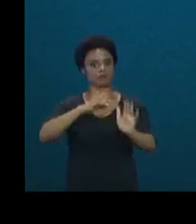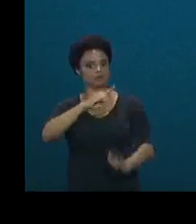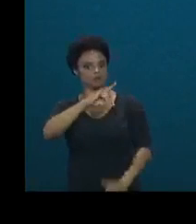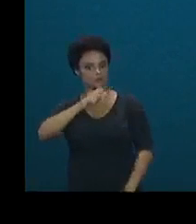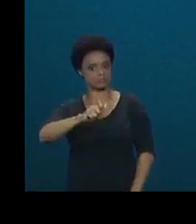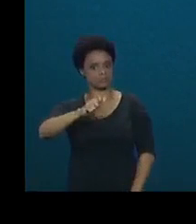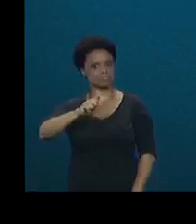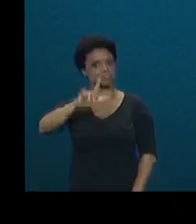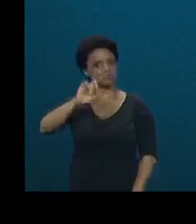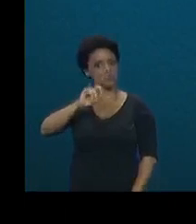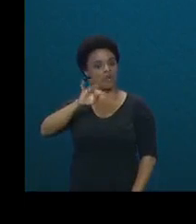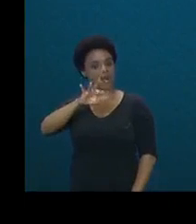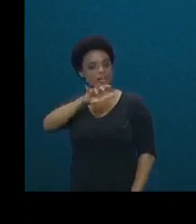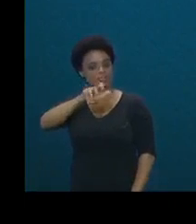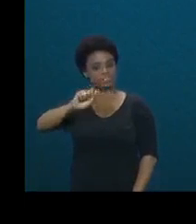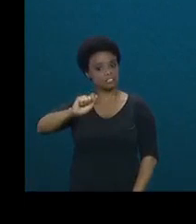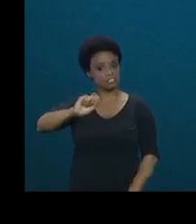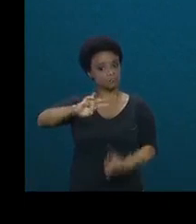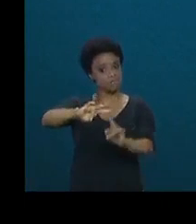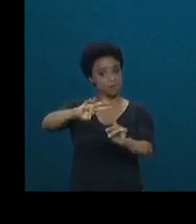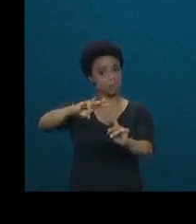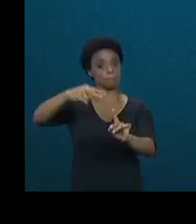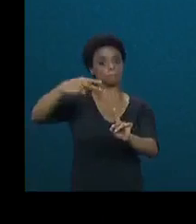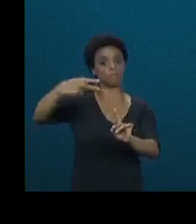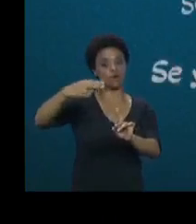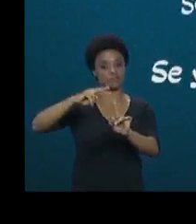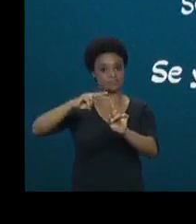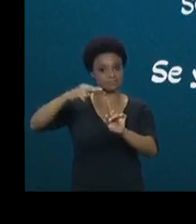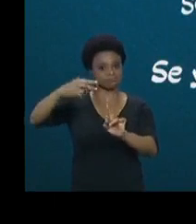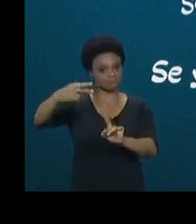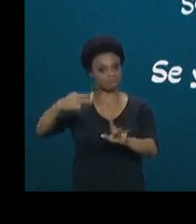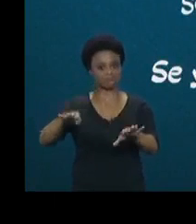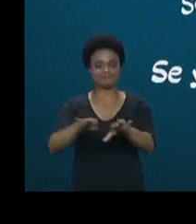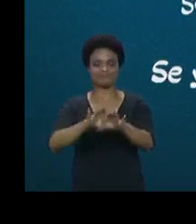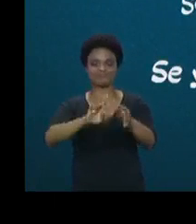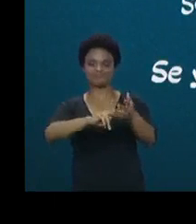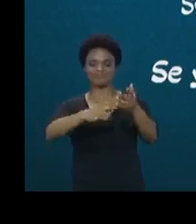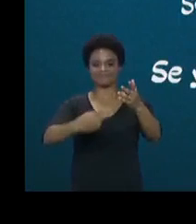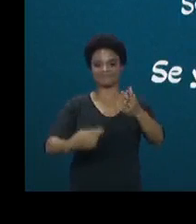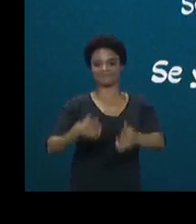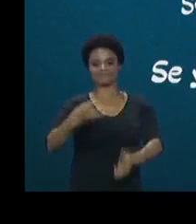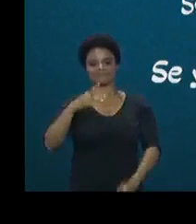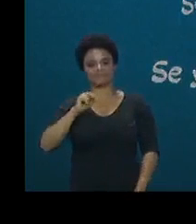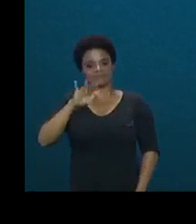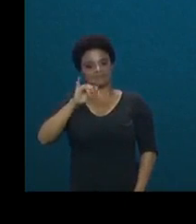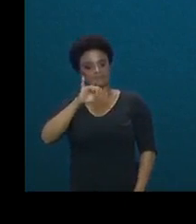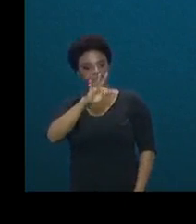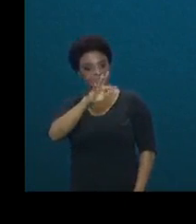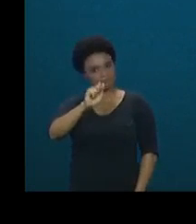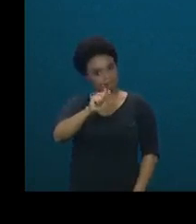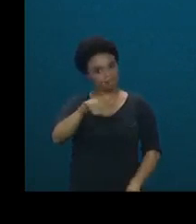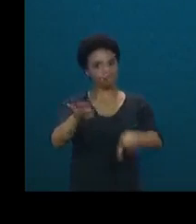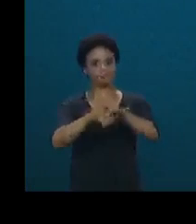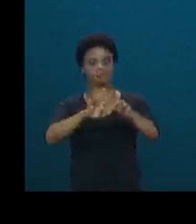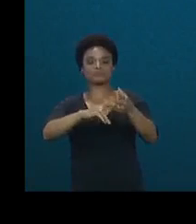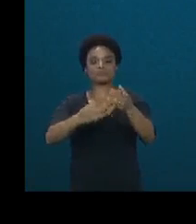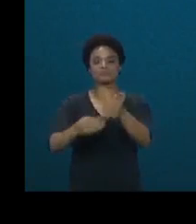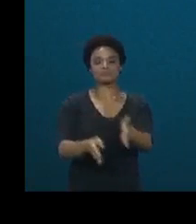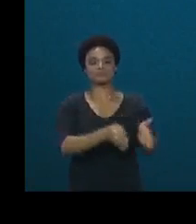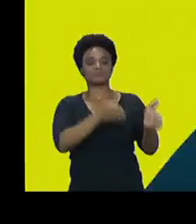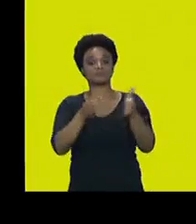logarítmica, derivada exponencial, derivada trigonométrica e derivadas